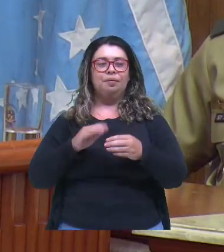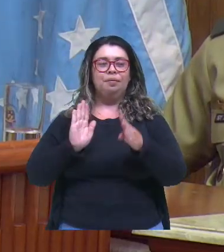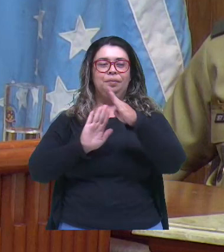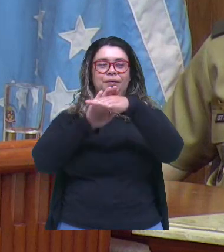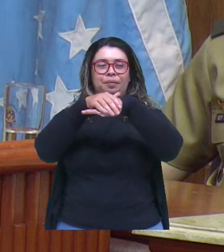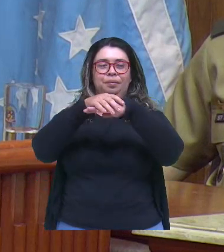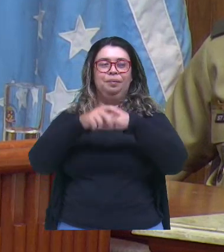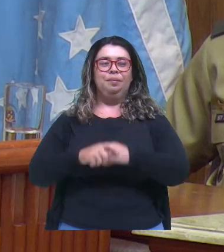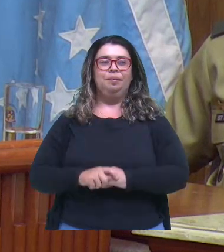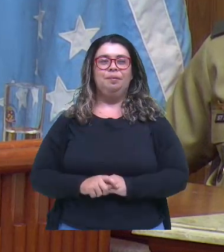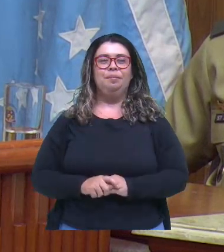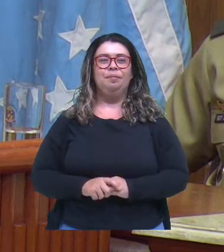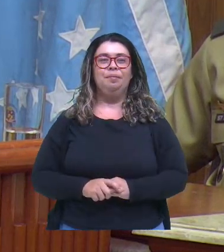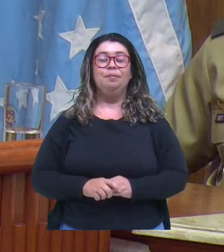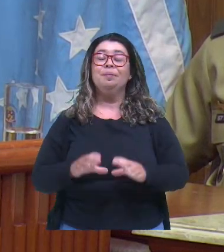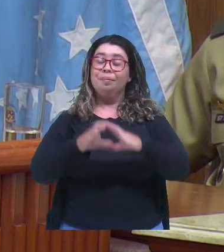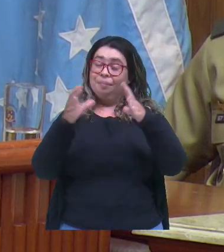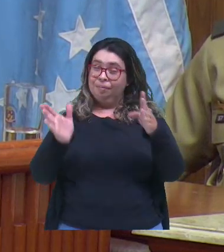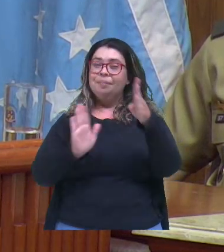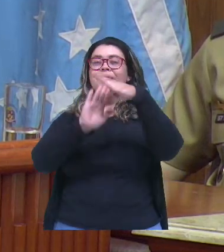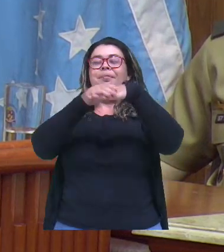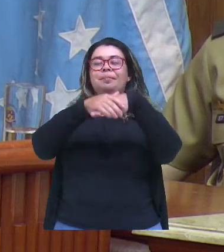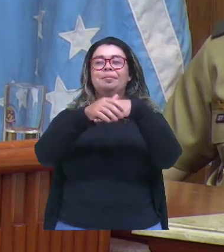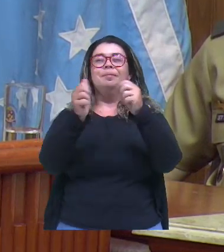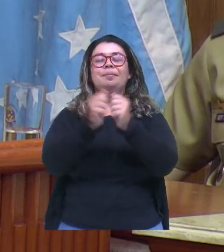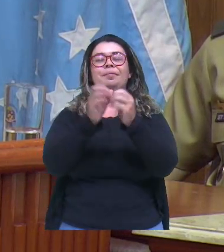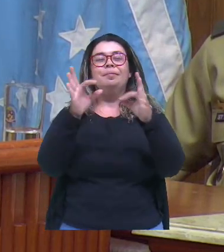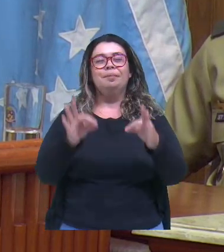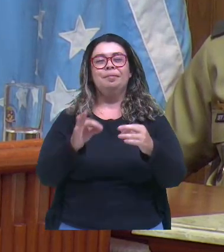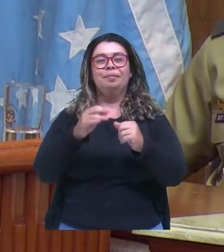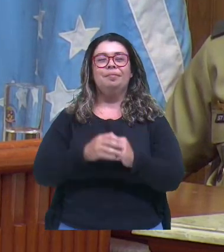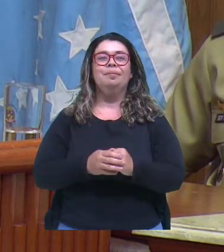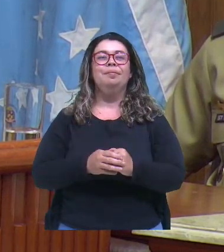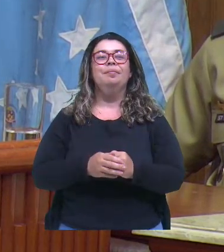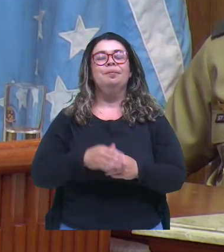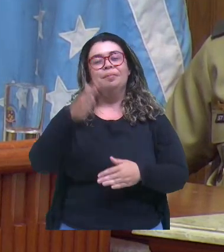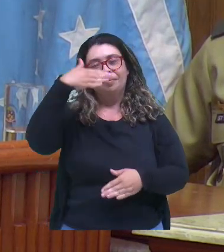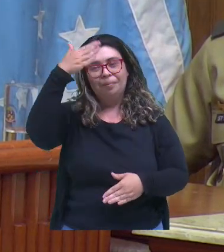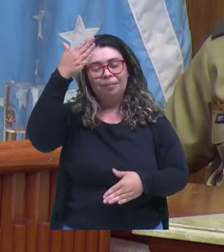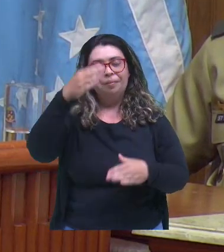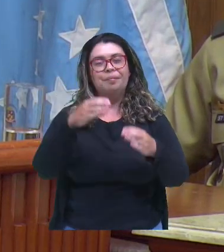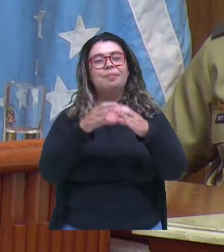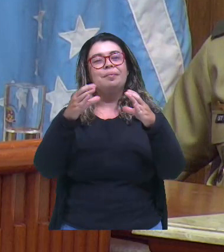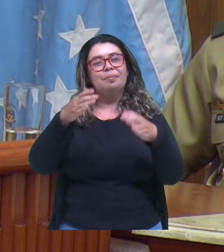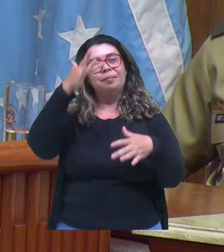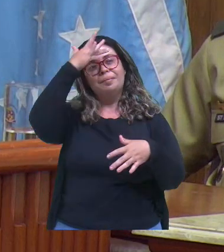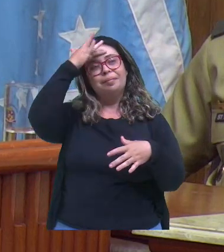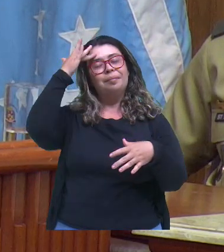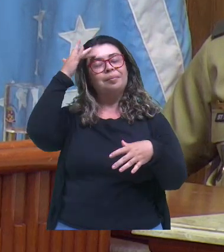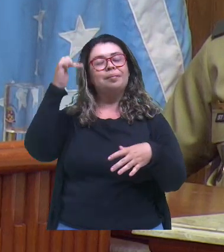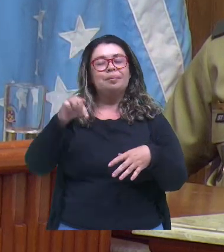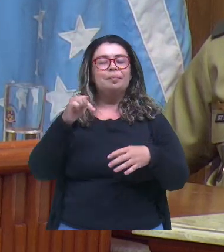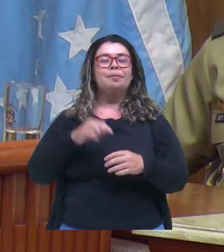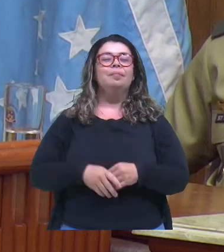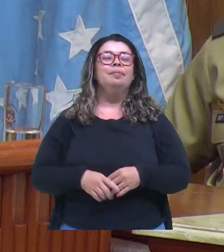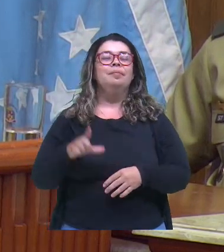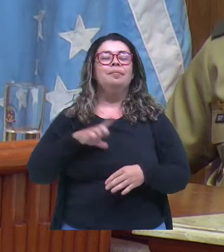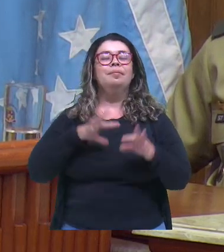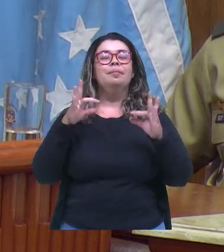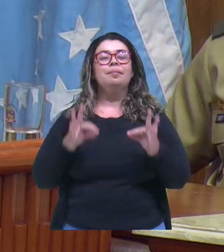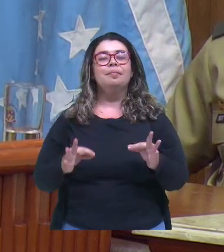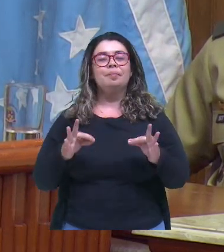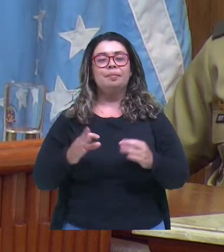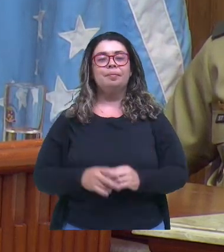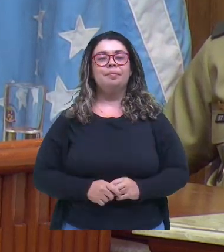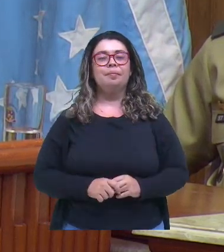Uma grande noite, com certeza, para homenagear grandes pessoas aqui nessa Câmara Municipal. Tenho certeza,